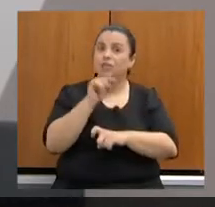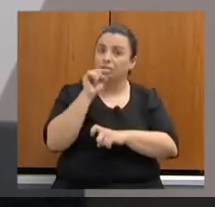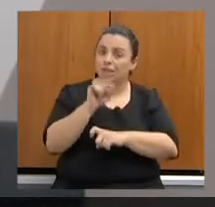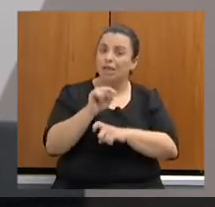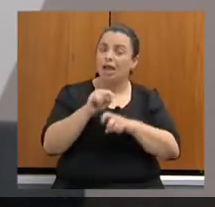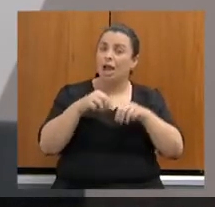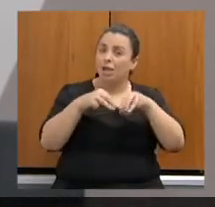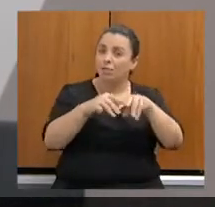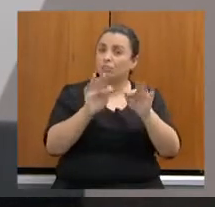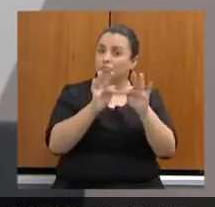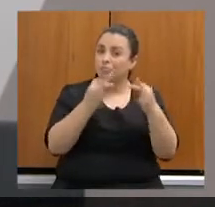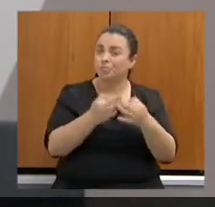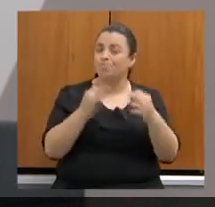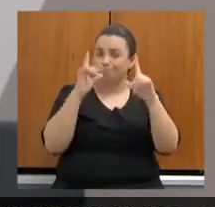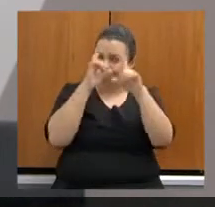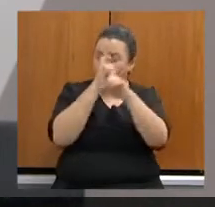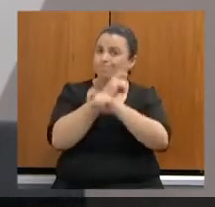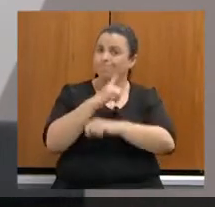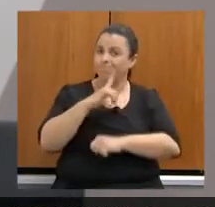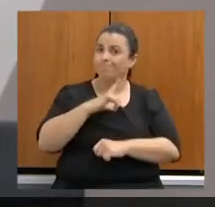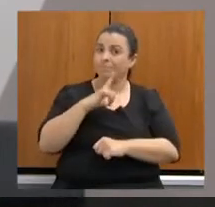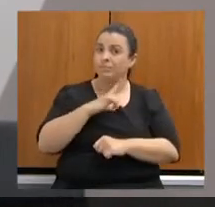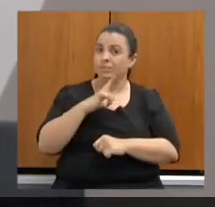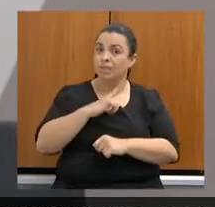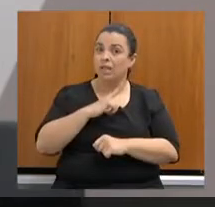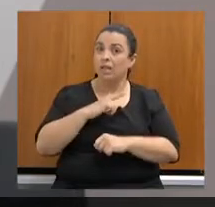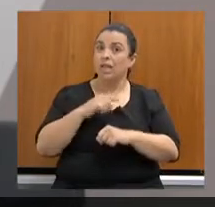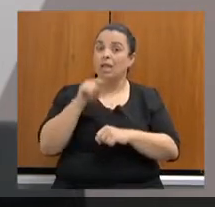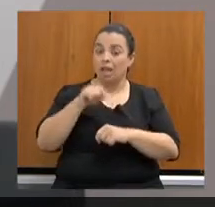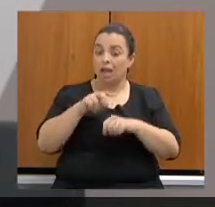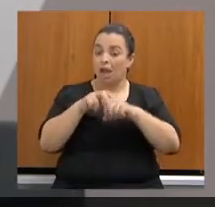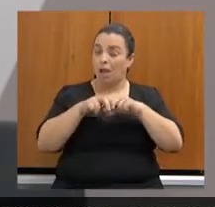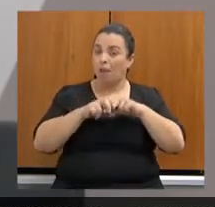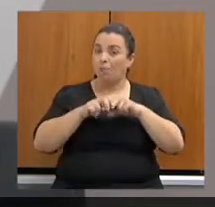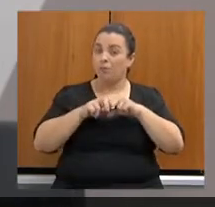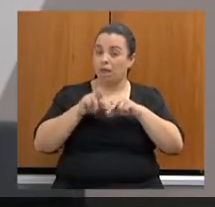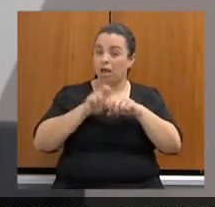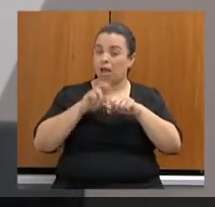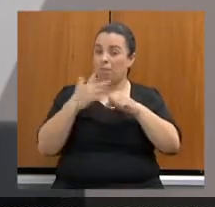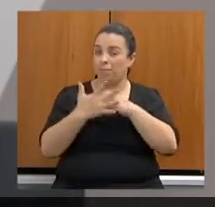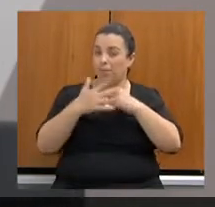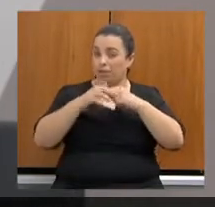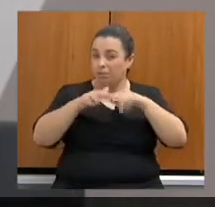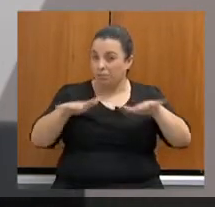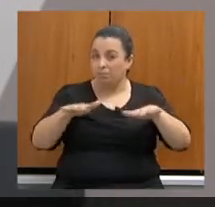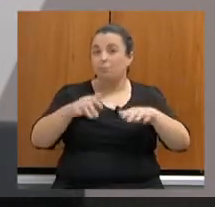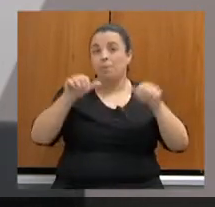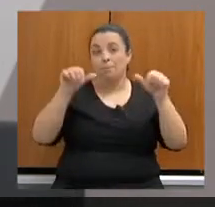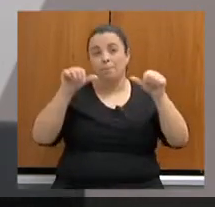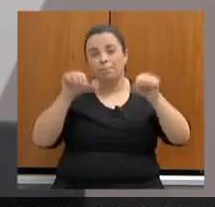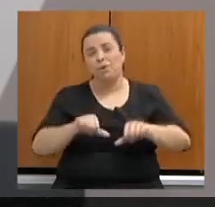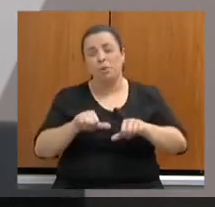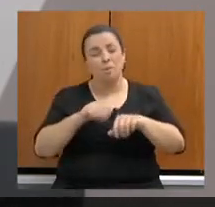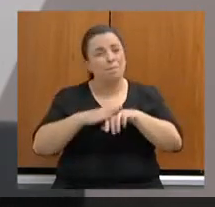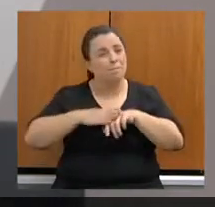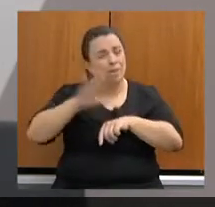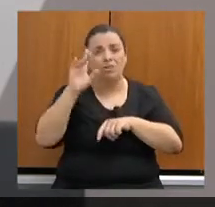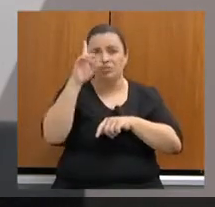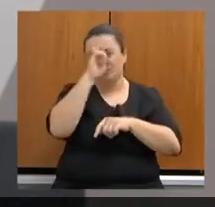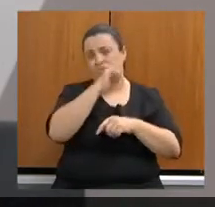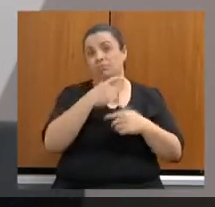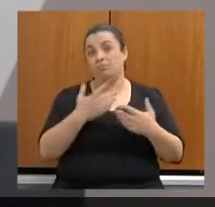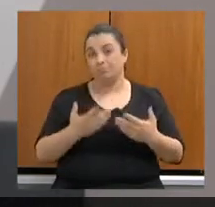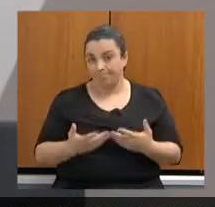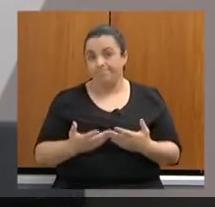enfrenta e que se e que se agravou durante a pandemia e avaliação de vários segmentos eu tenho